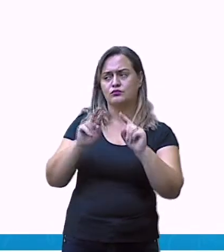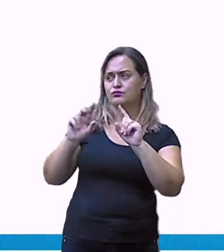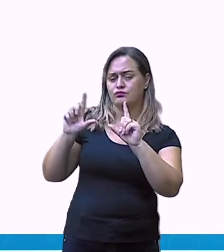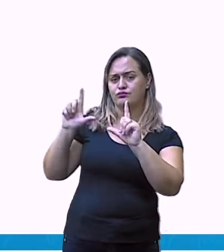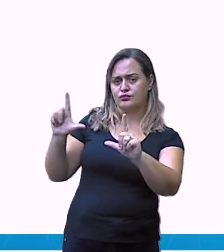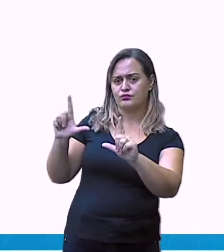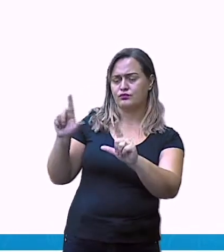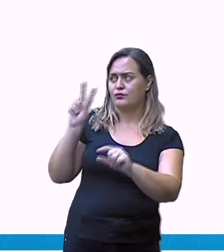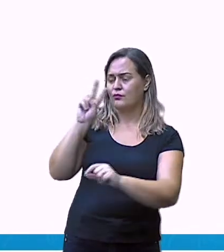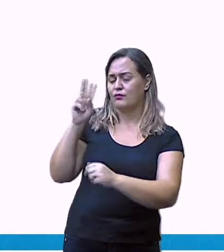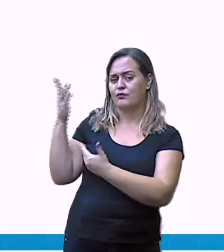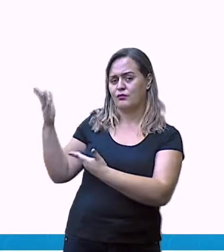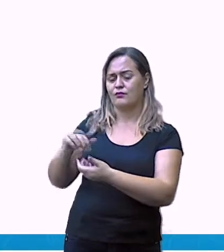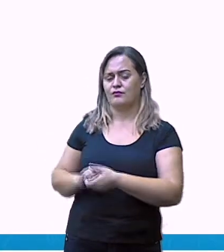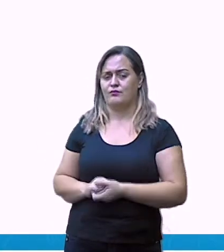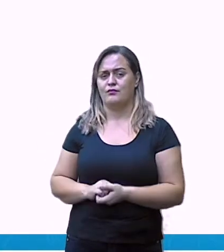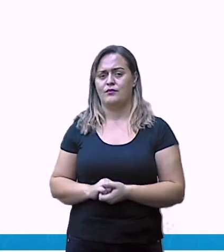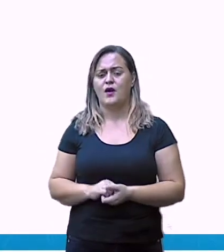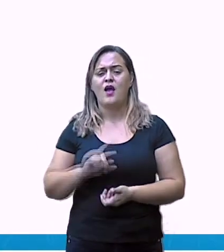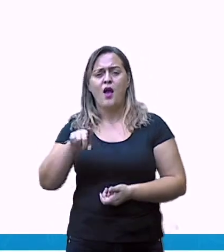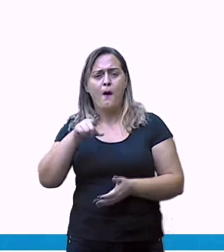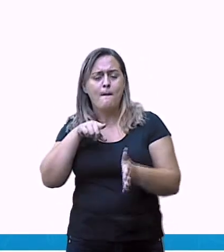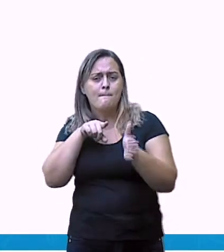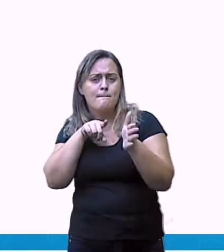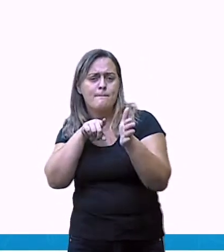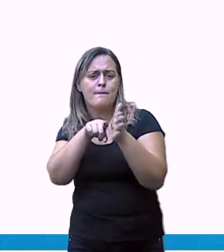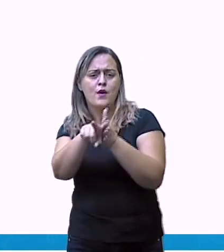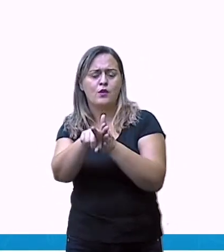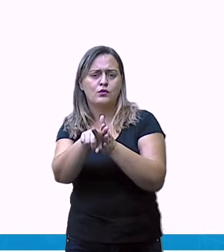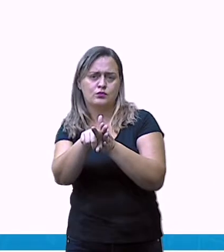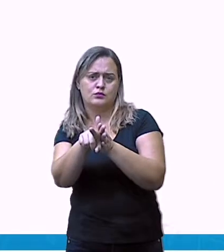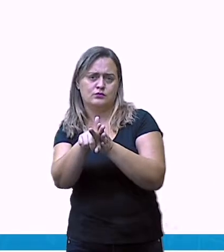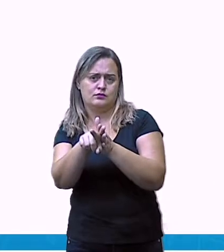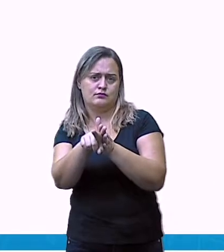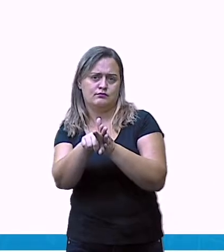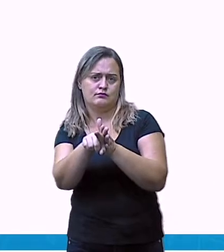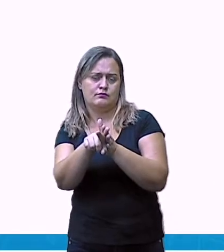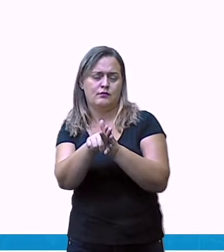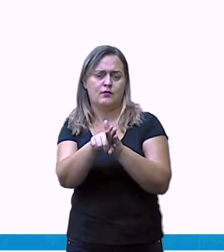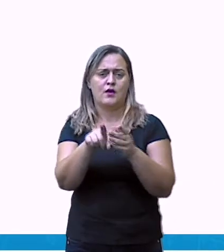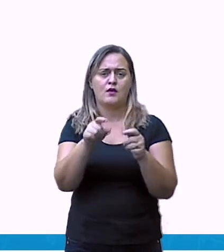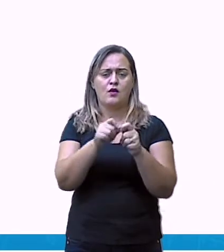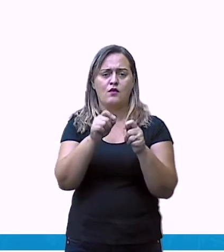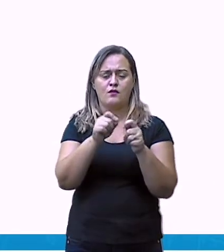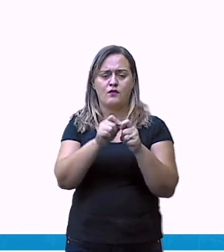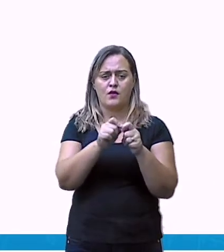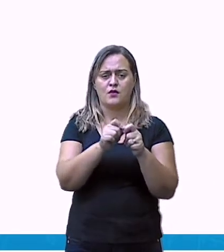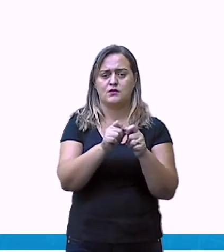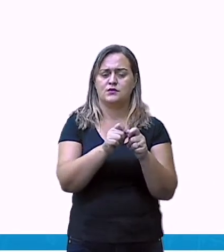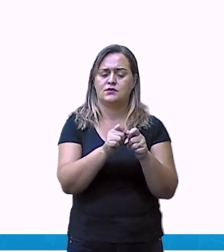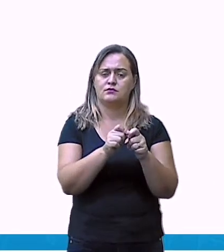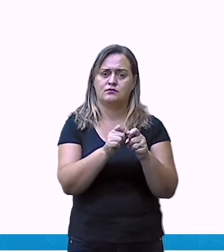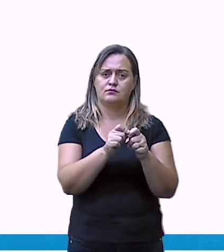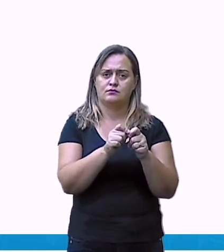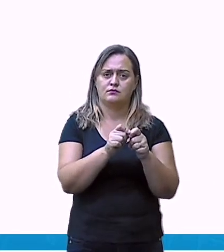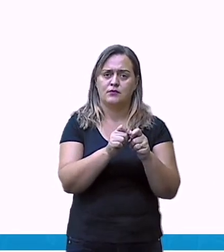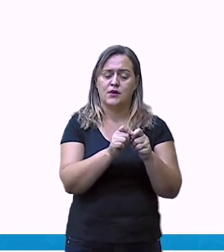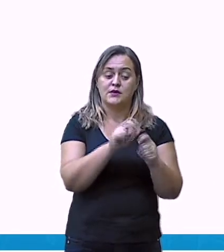uma enquete com 50 meninas e 50 meninos, de 5ª à 8ª